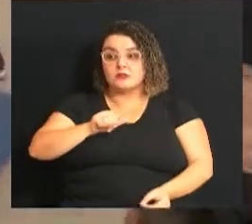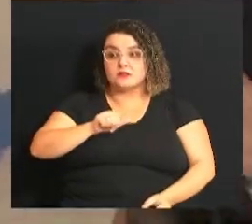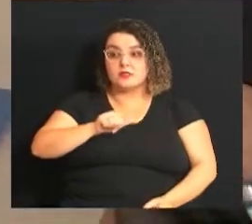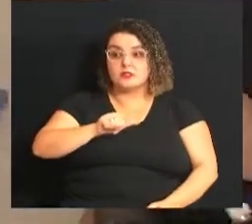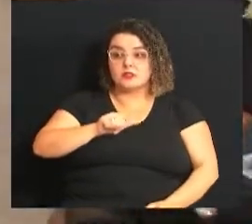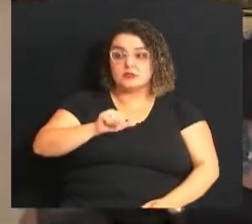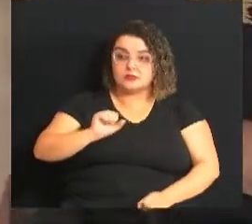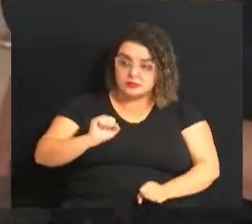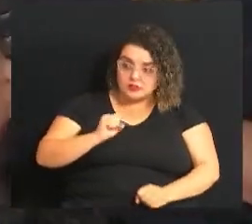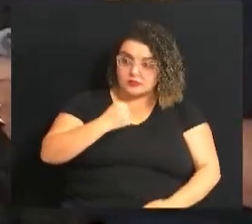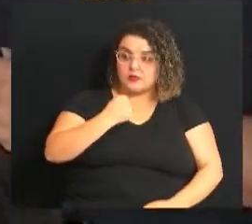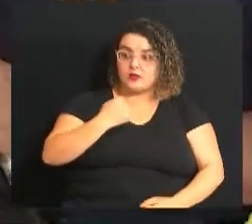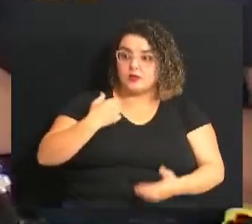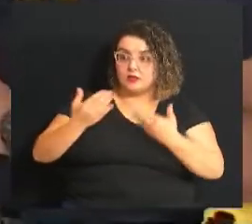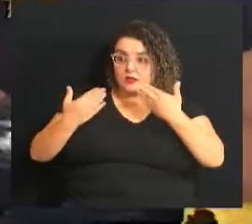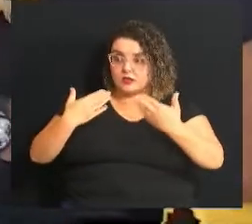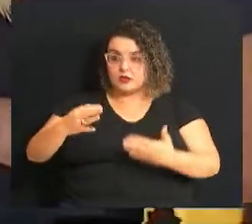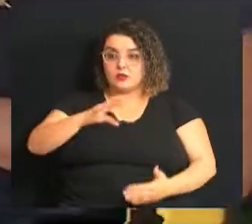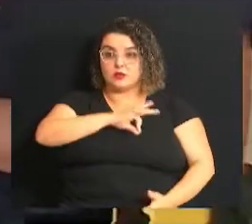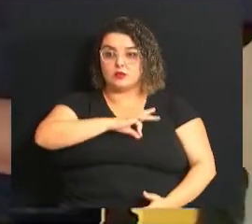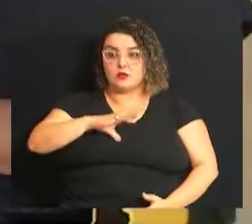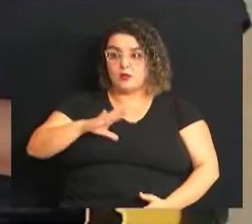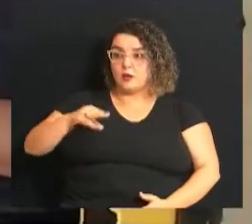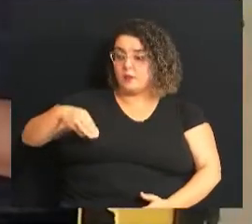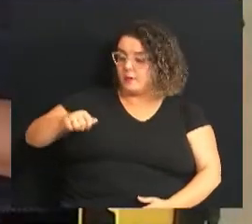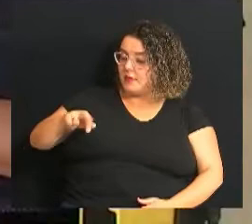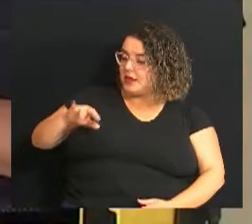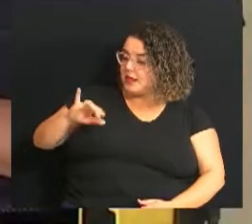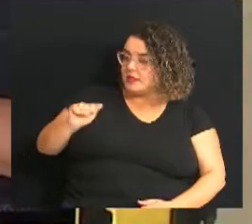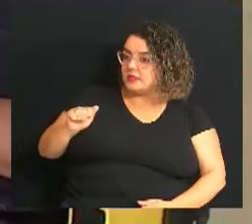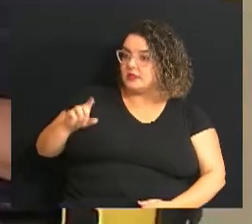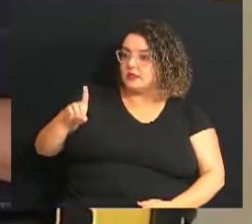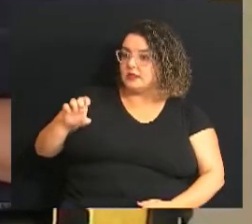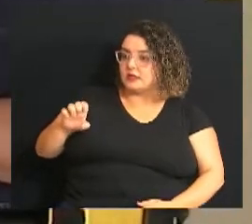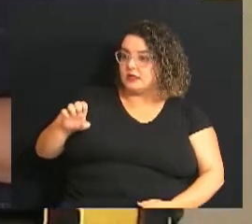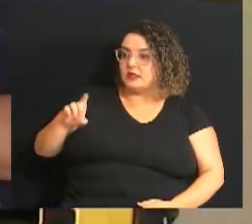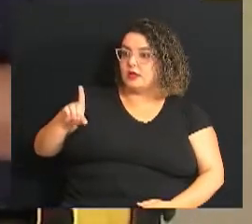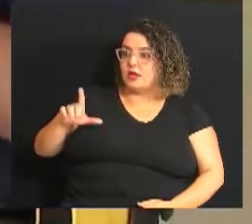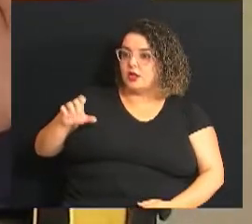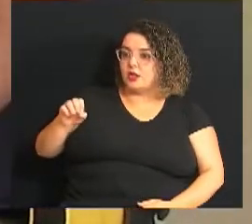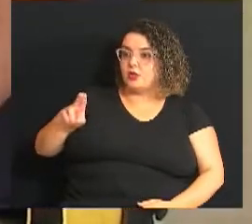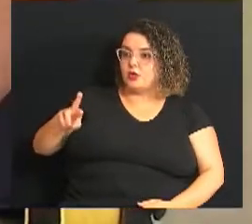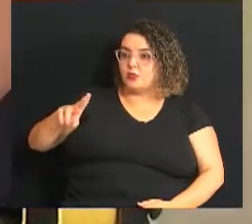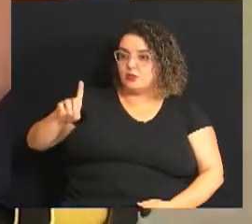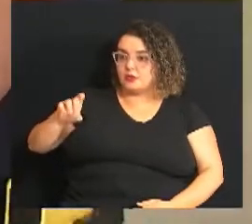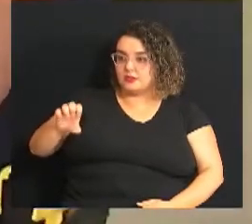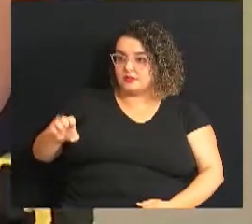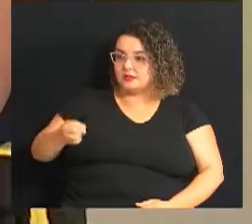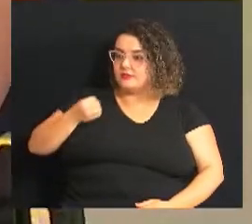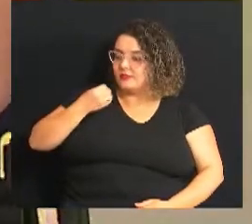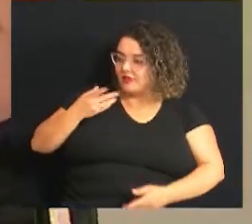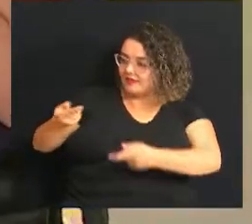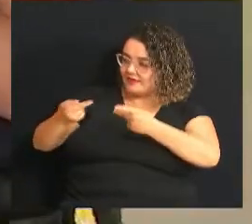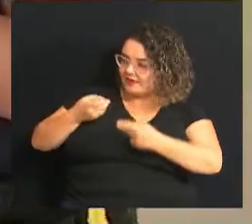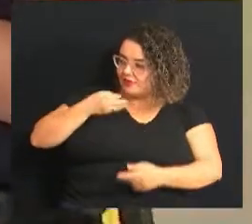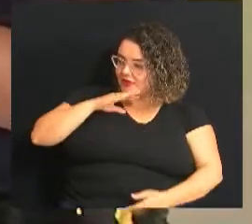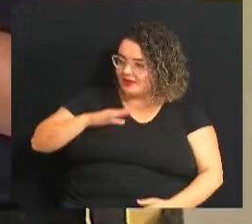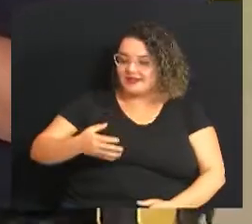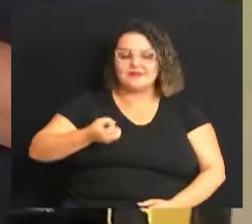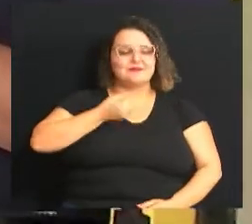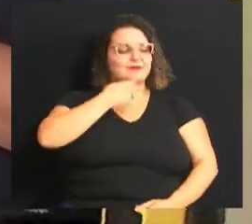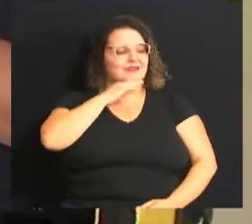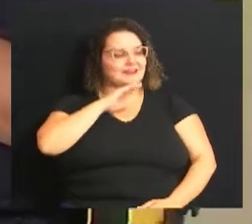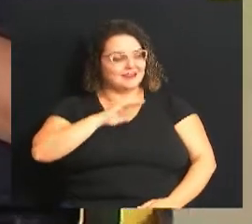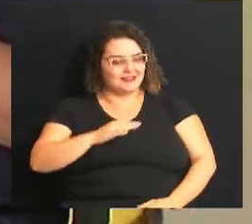com a comandante da Guarda Municipal, Maria de Lourdes Soares. Comandante, bem-vinda, boa tarde para a senhora. Boa tarde. Comandante,